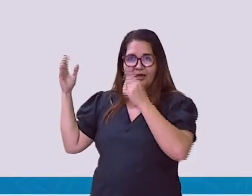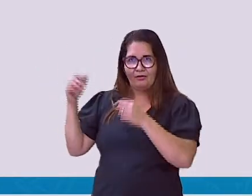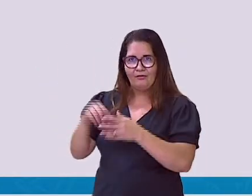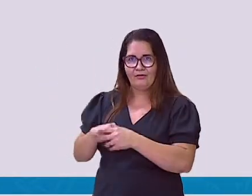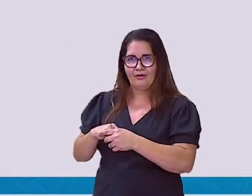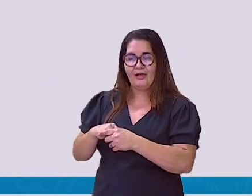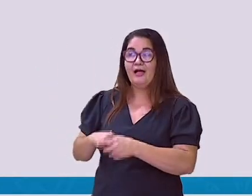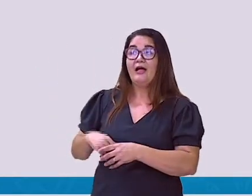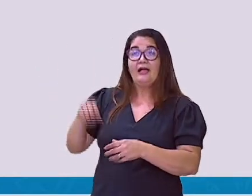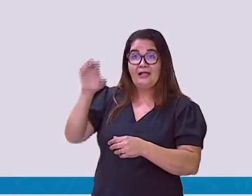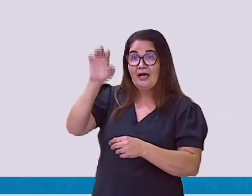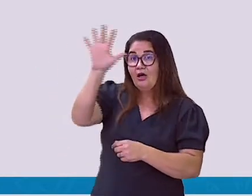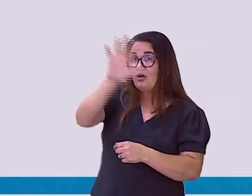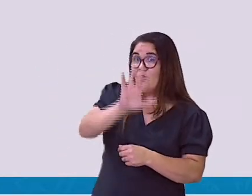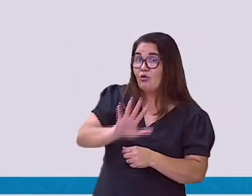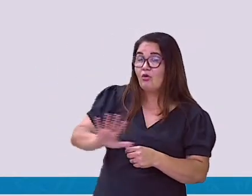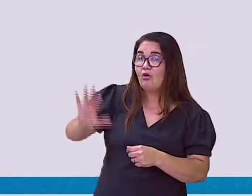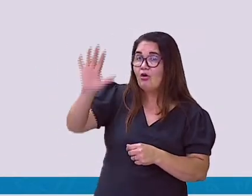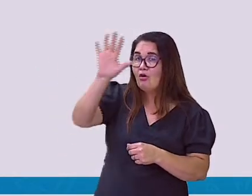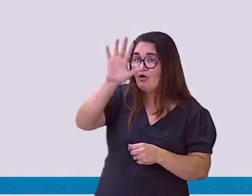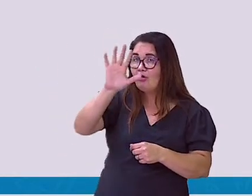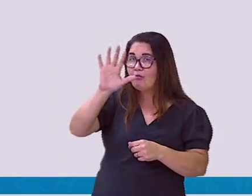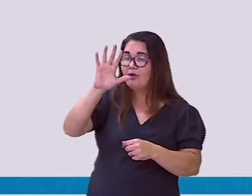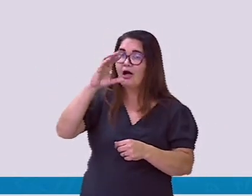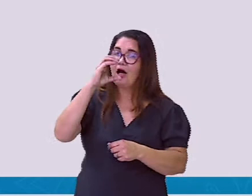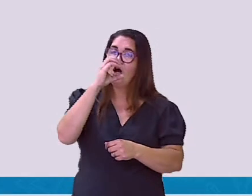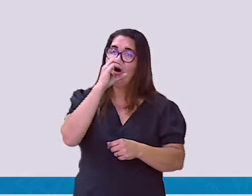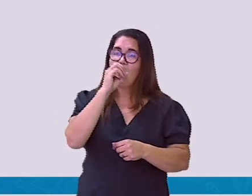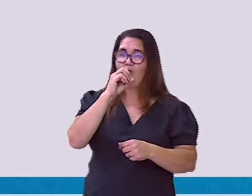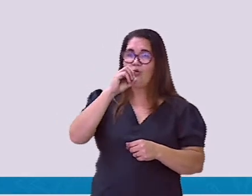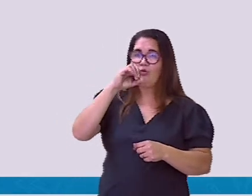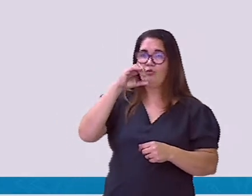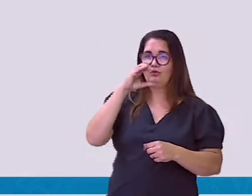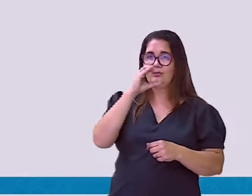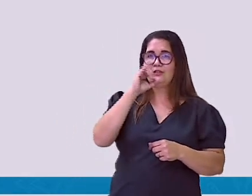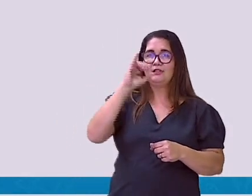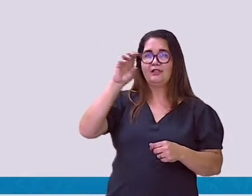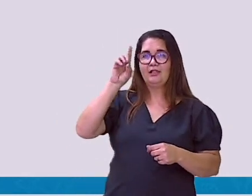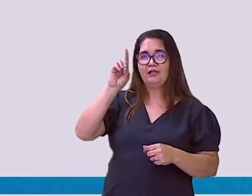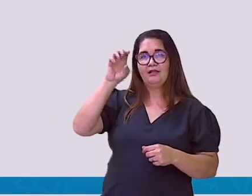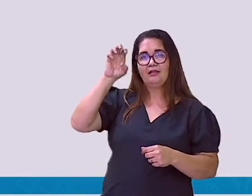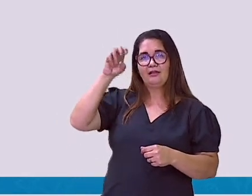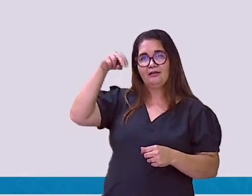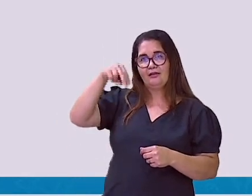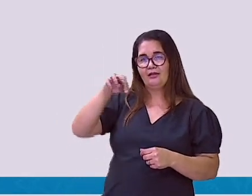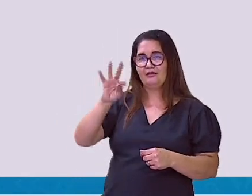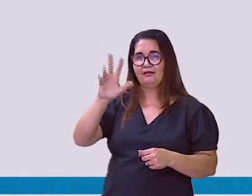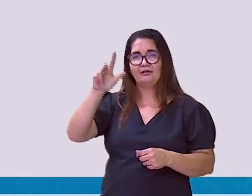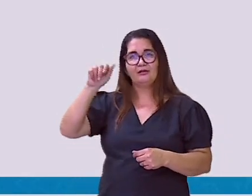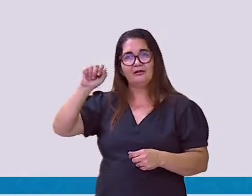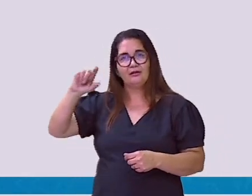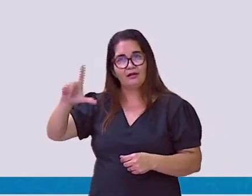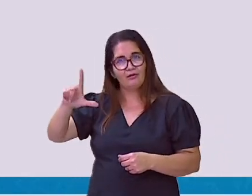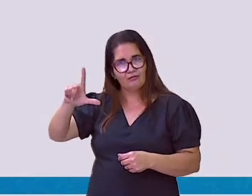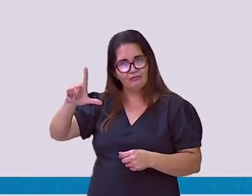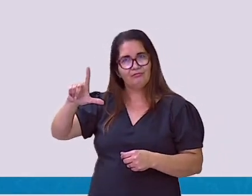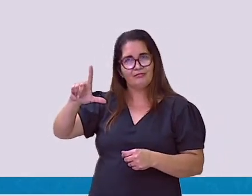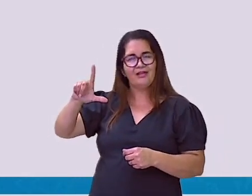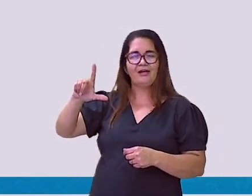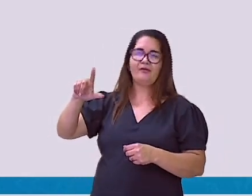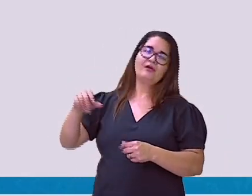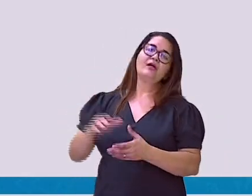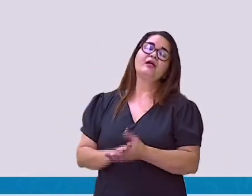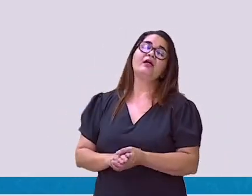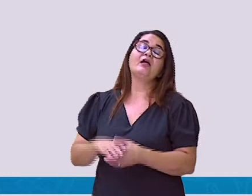Europa Ocidental, é o mínimo de mão de obra. E a mão de obra tem que